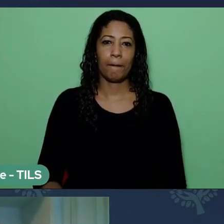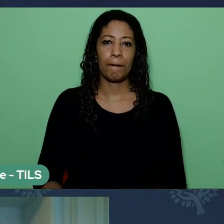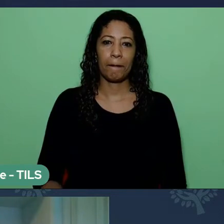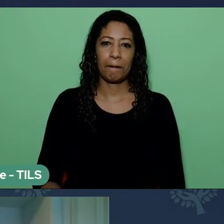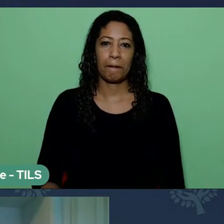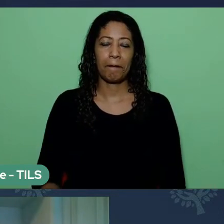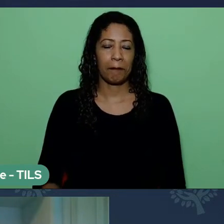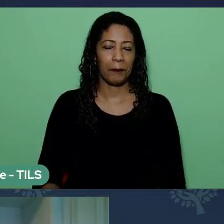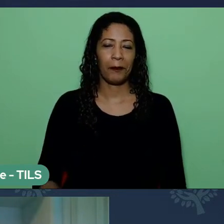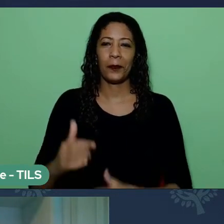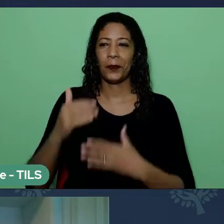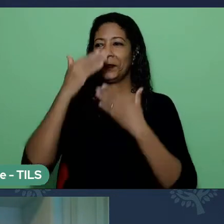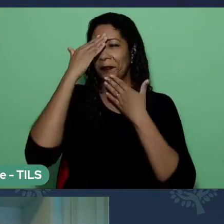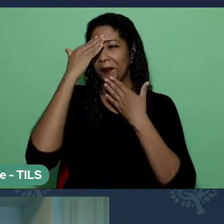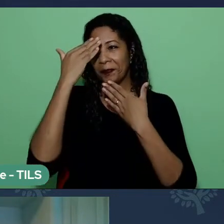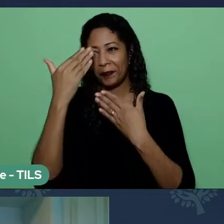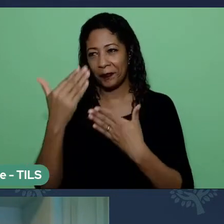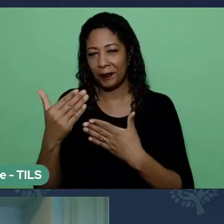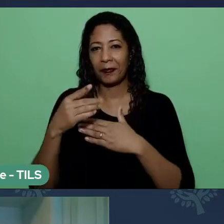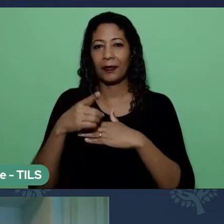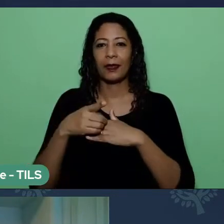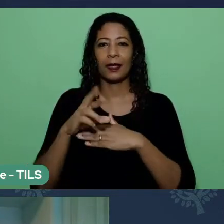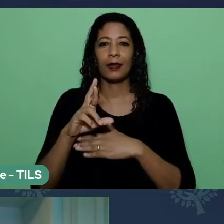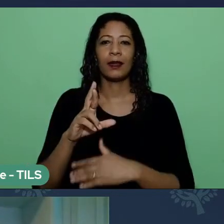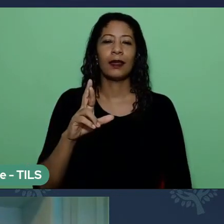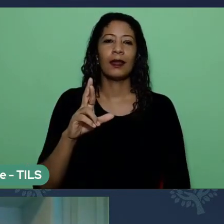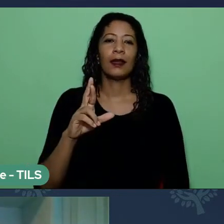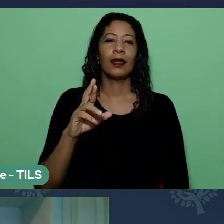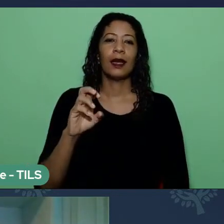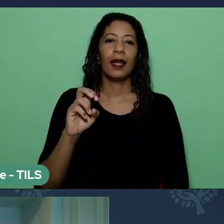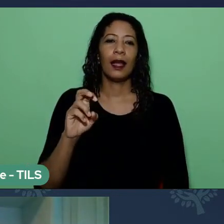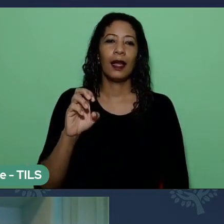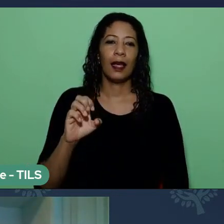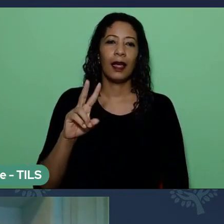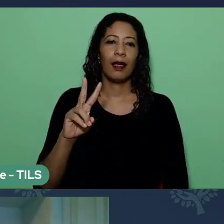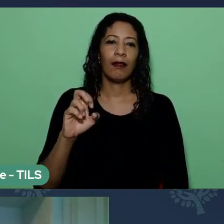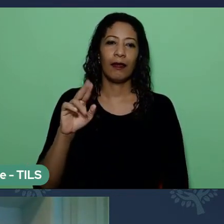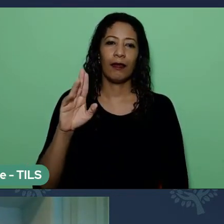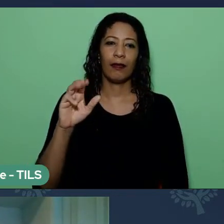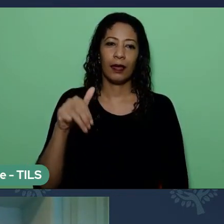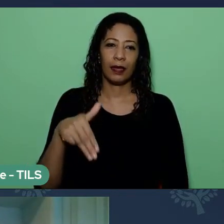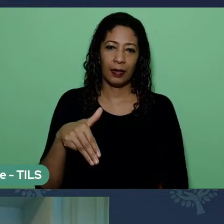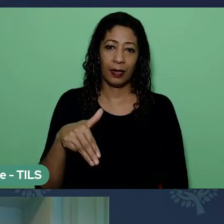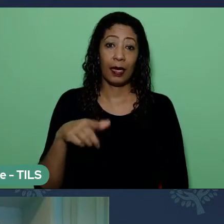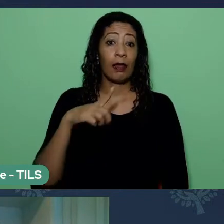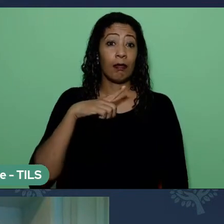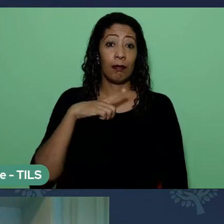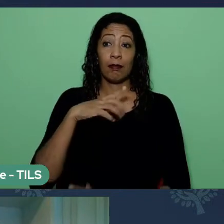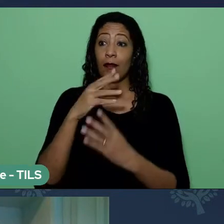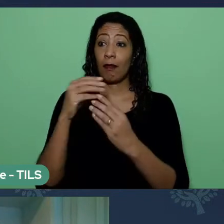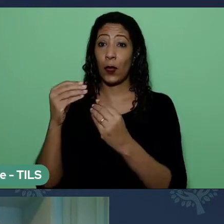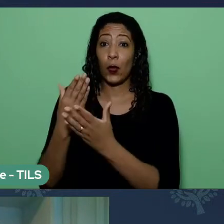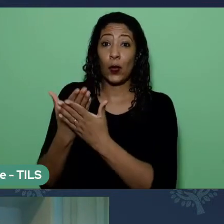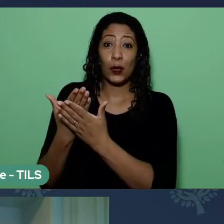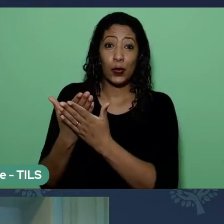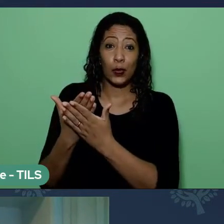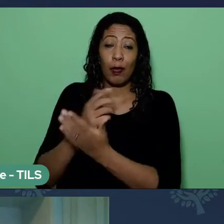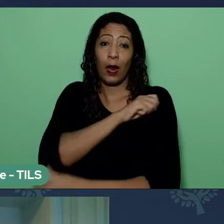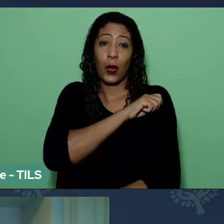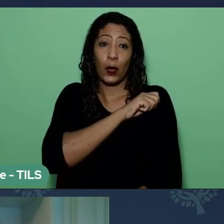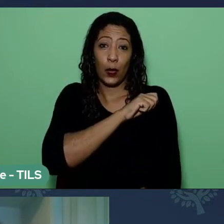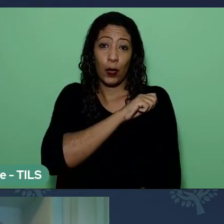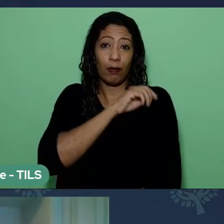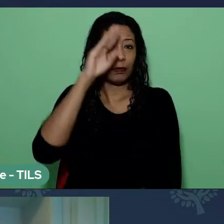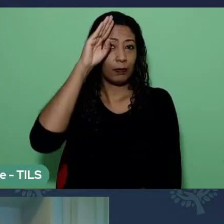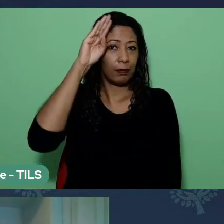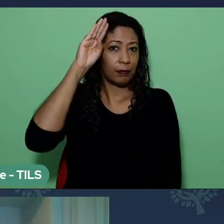Muito obrigada, doutora Evelyn. É fantástico. Temos muitos estudantes de fisioterapia e colegas fisioterapeutas aqui,